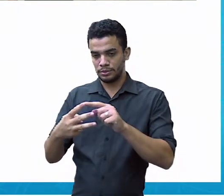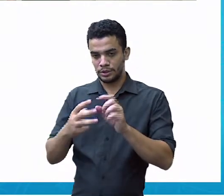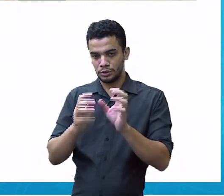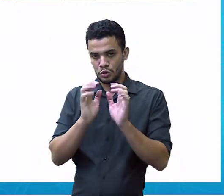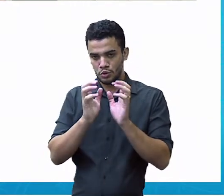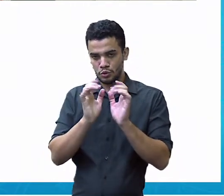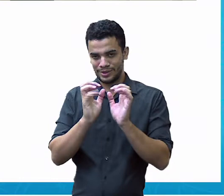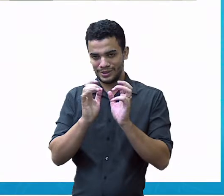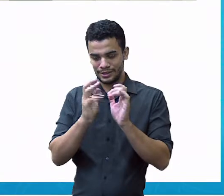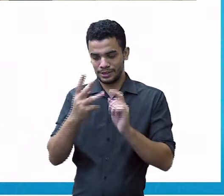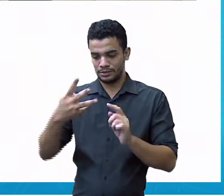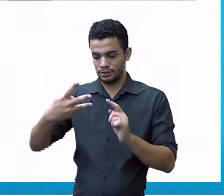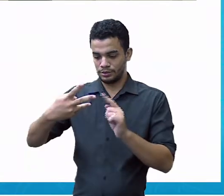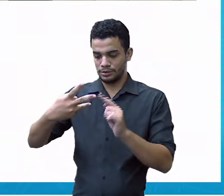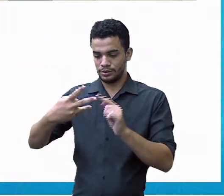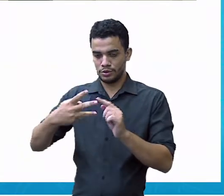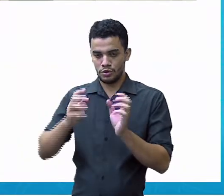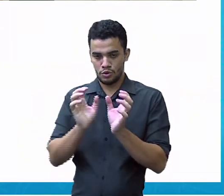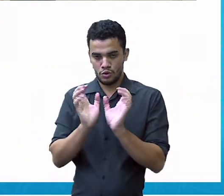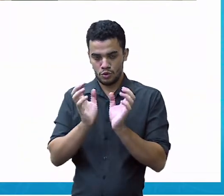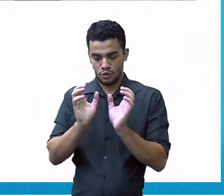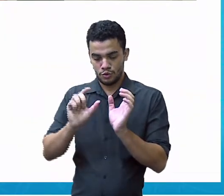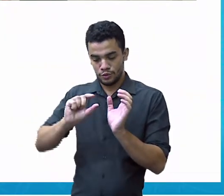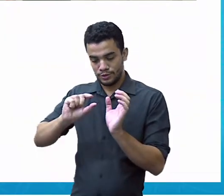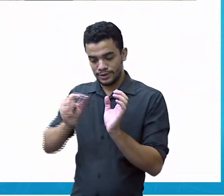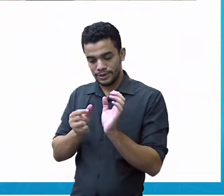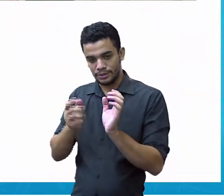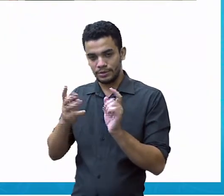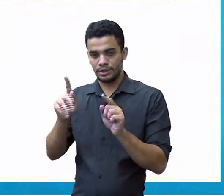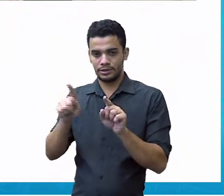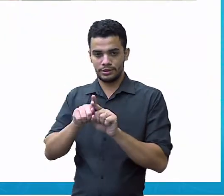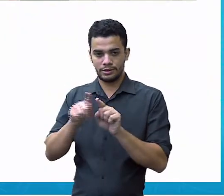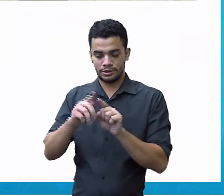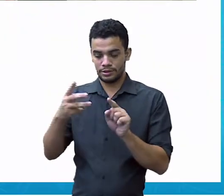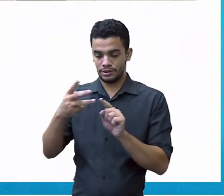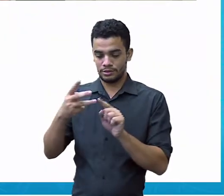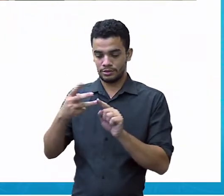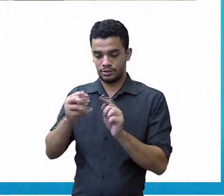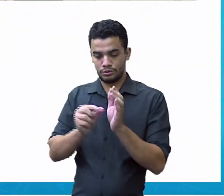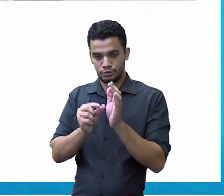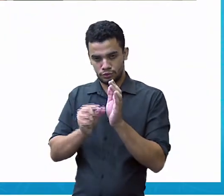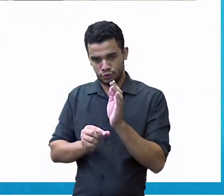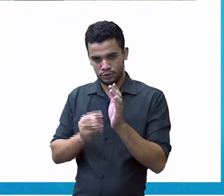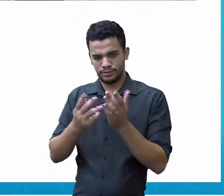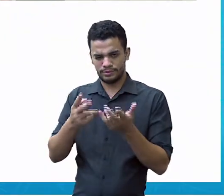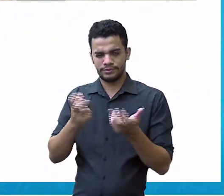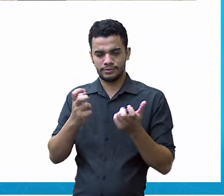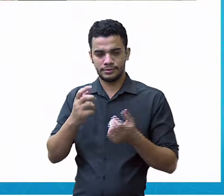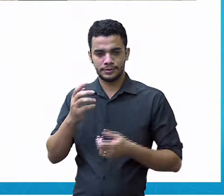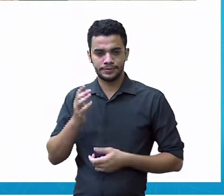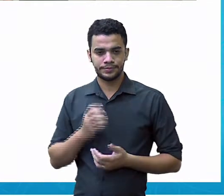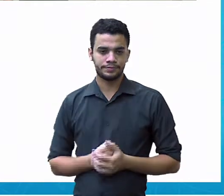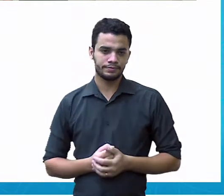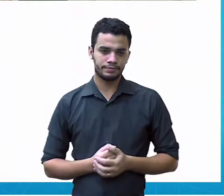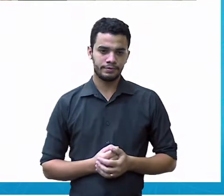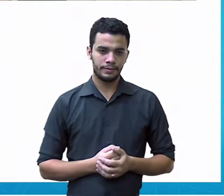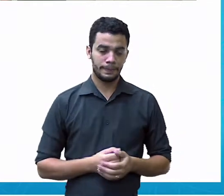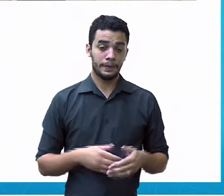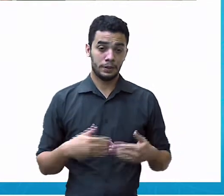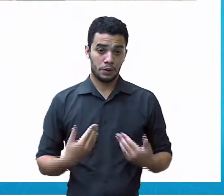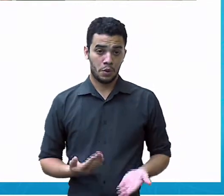bulbo. A medula espinal é considerada o centro dos chamados